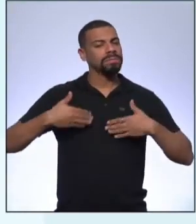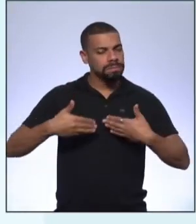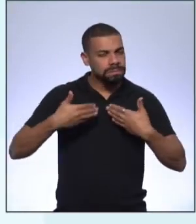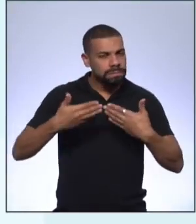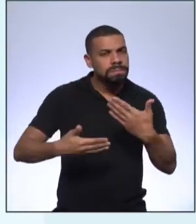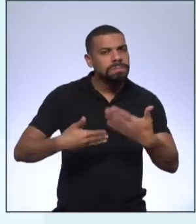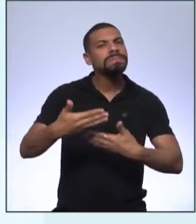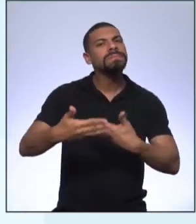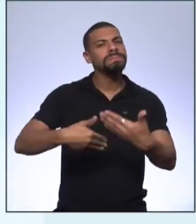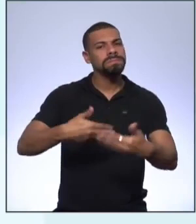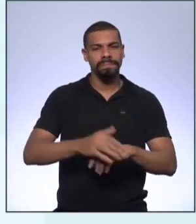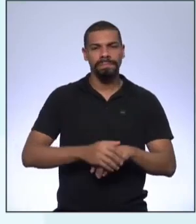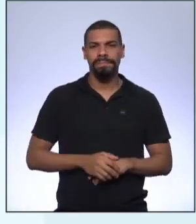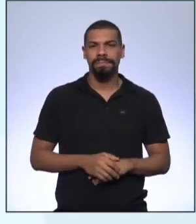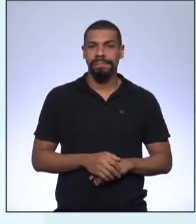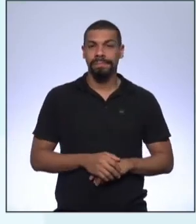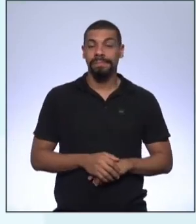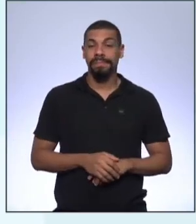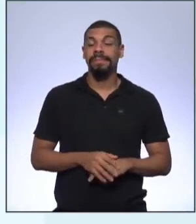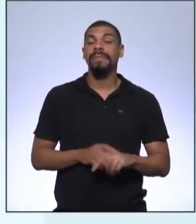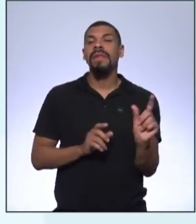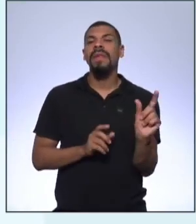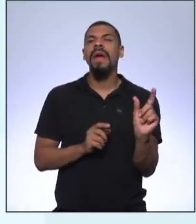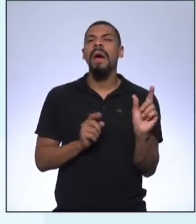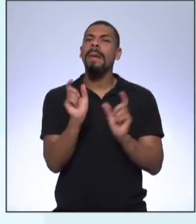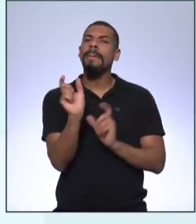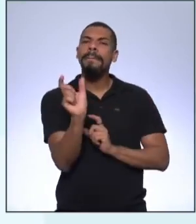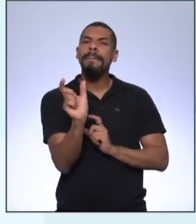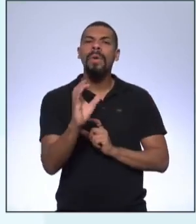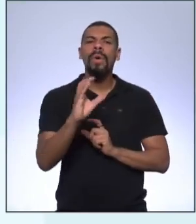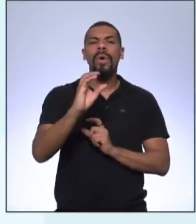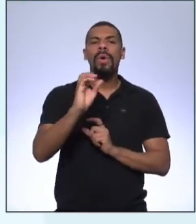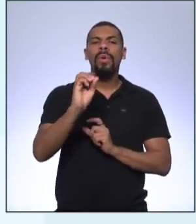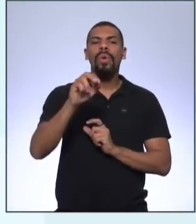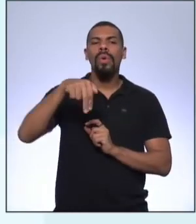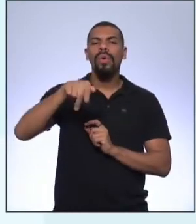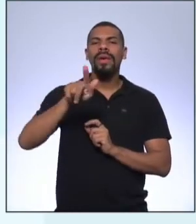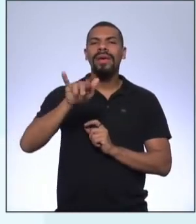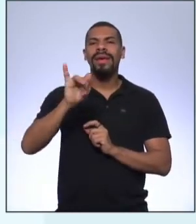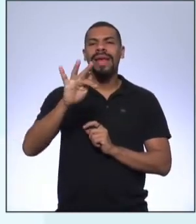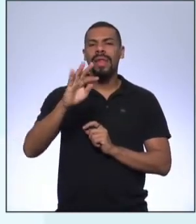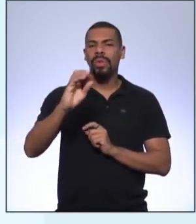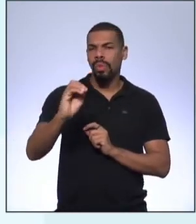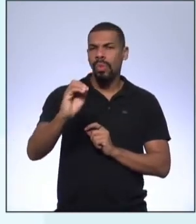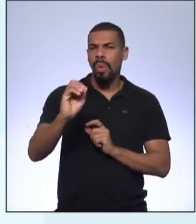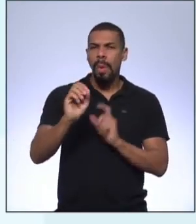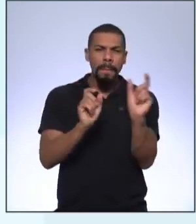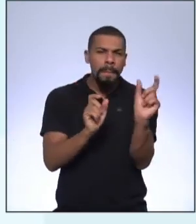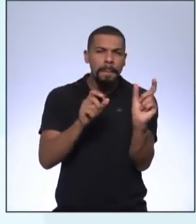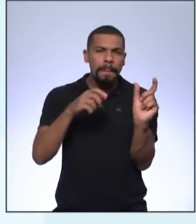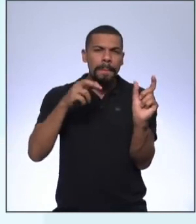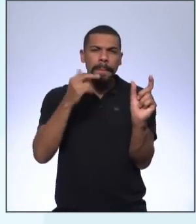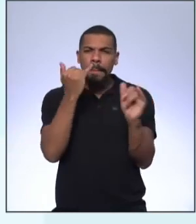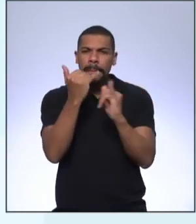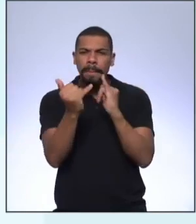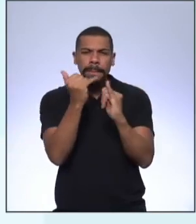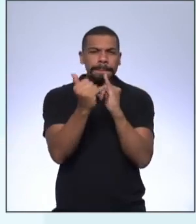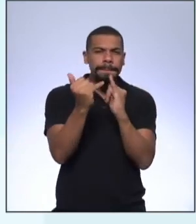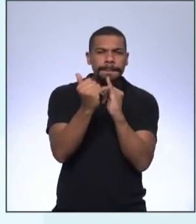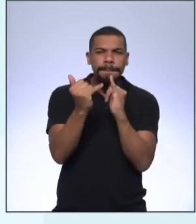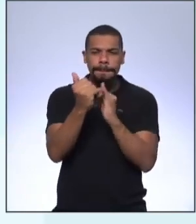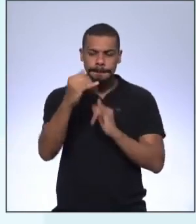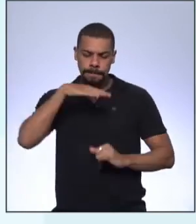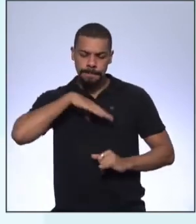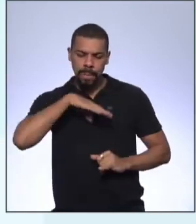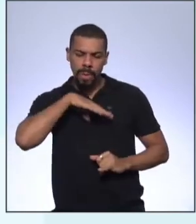só, existe uma palavra que chama cognato, né? O que é o cognato? Cognato são palavras parecidas entre o português